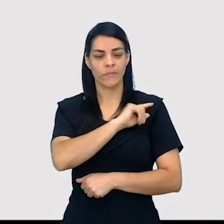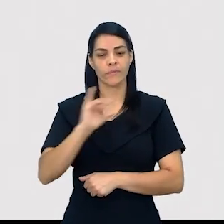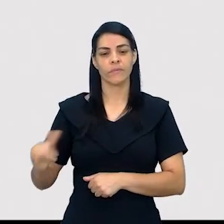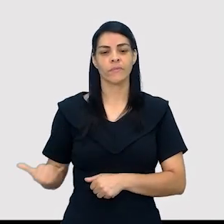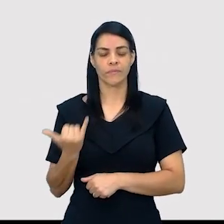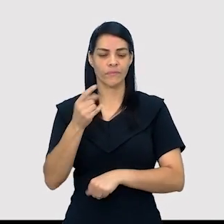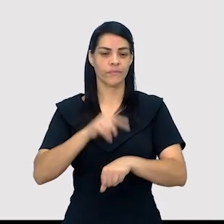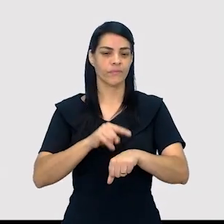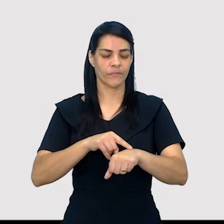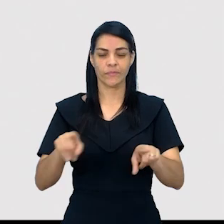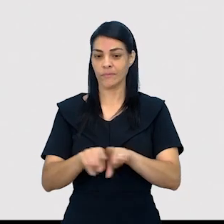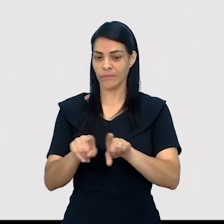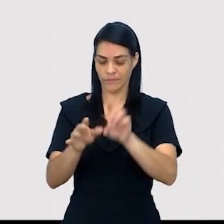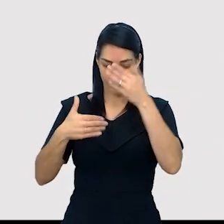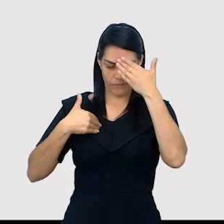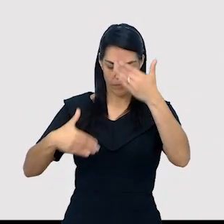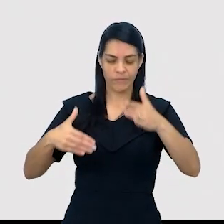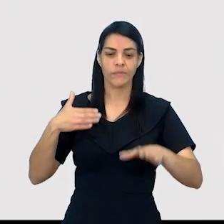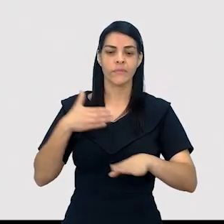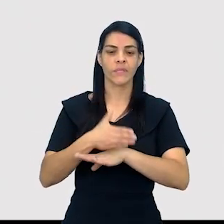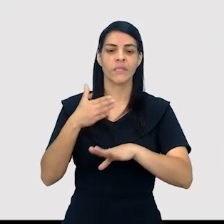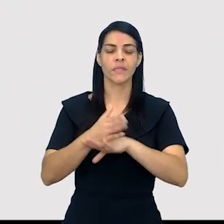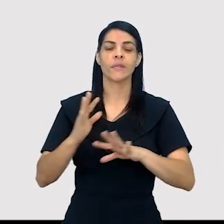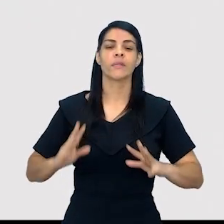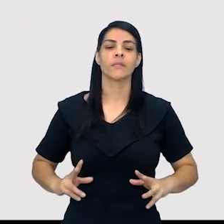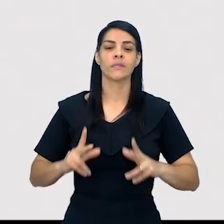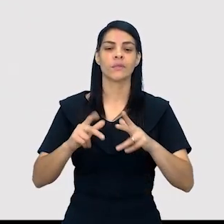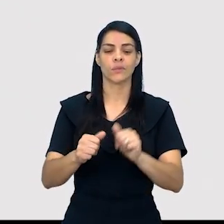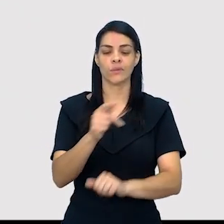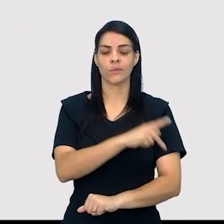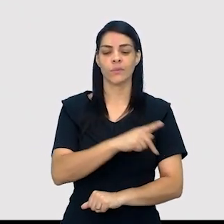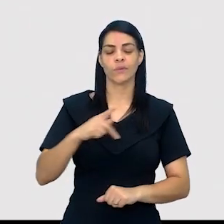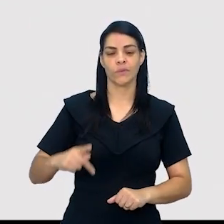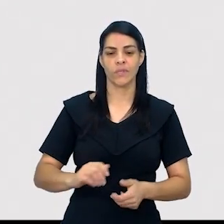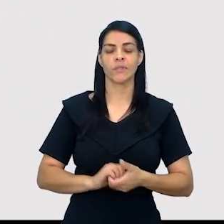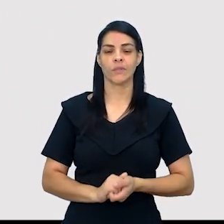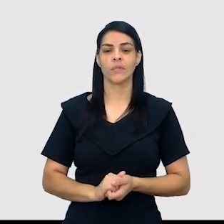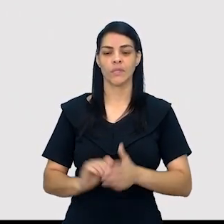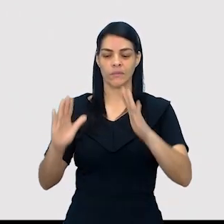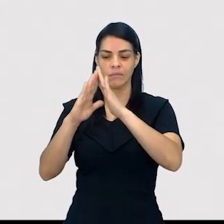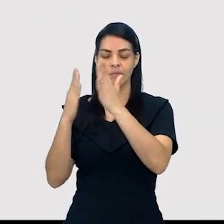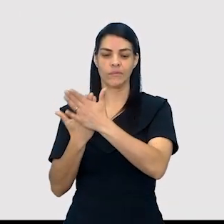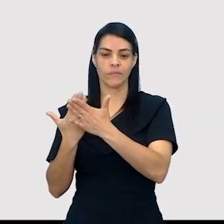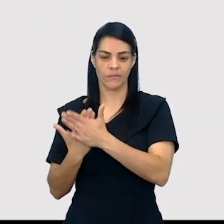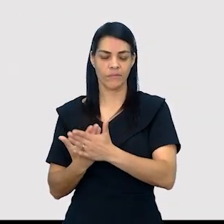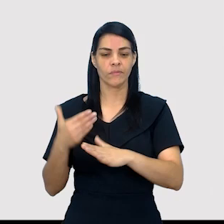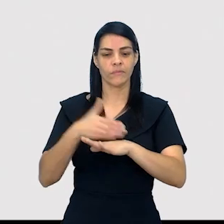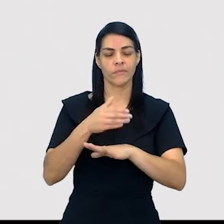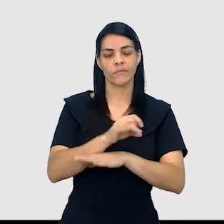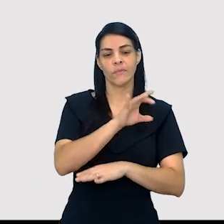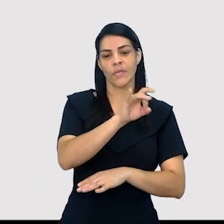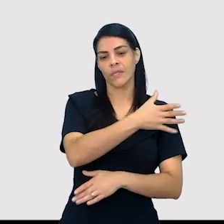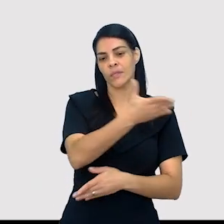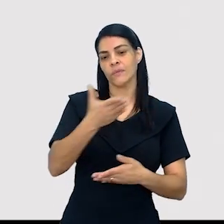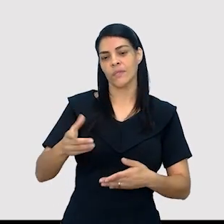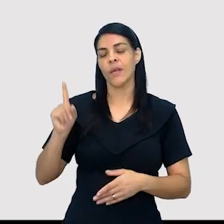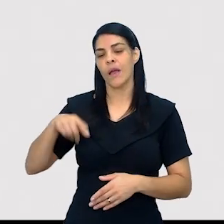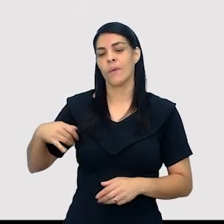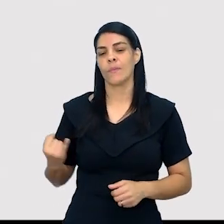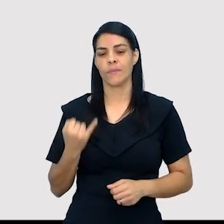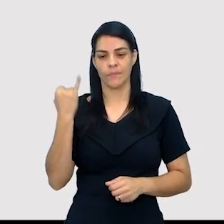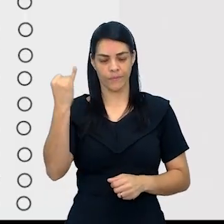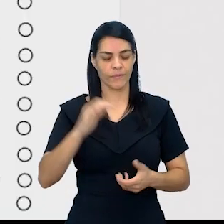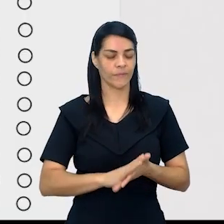momento vamos agradecendo aí a participação de todos os professores da rede a participação de cada um de vocês é muito importante